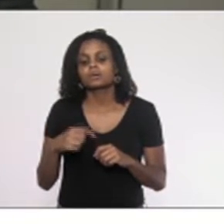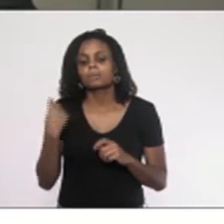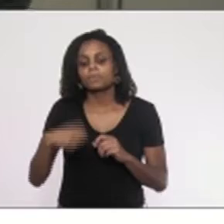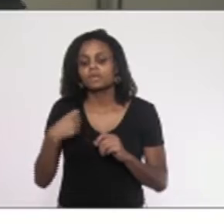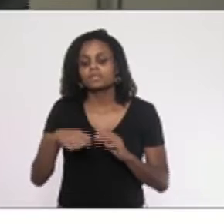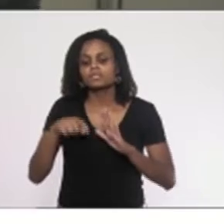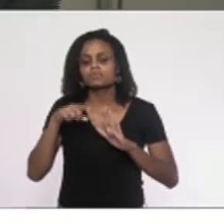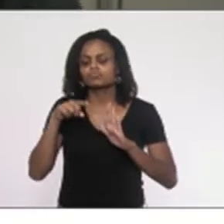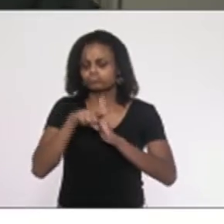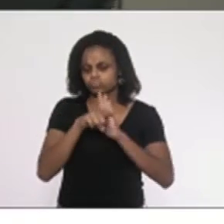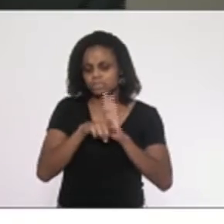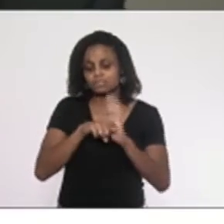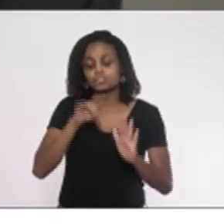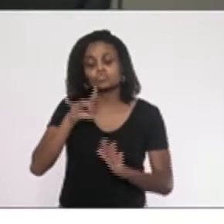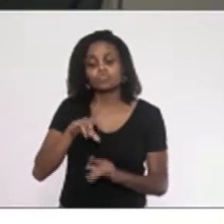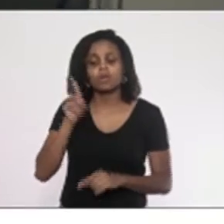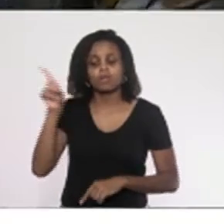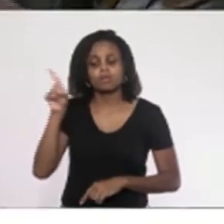analisados apenas em plenário.